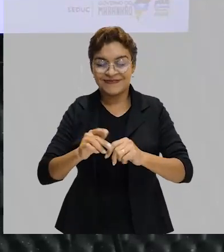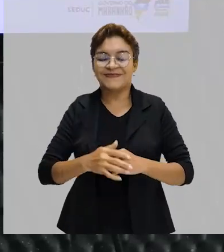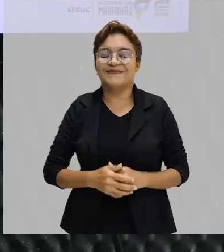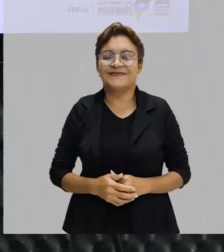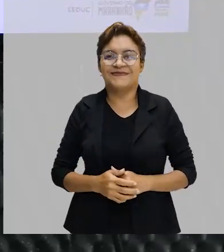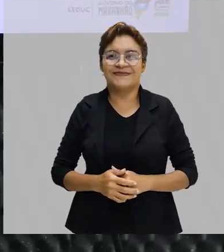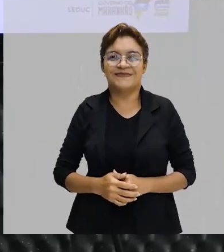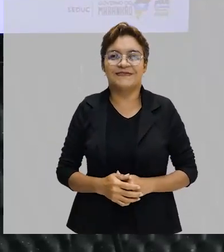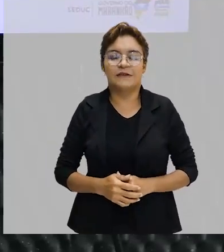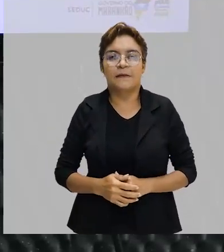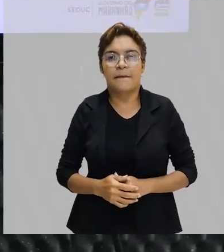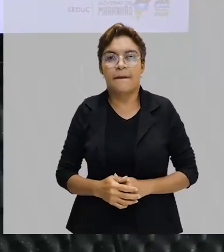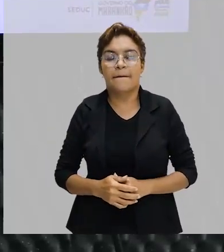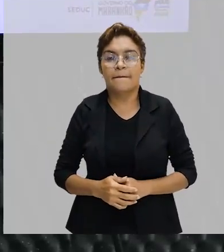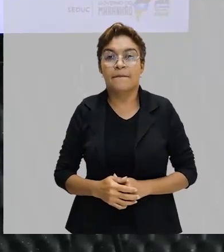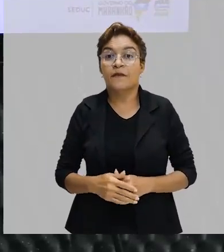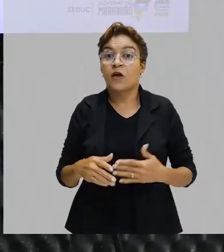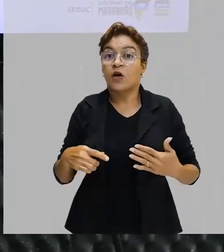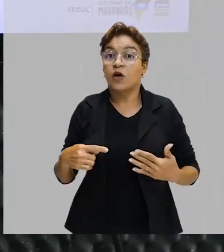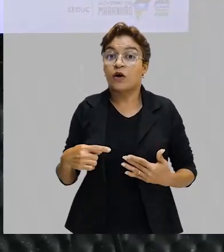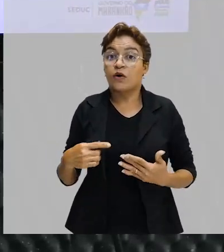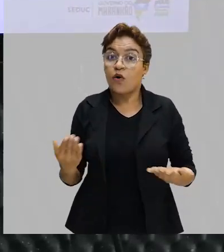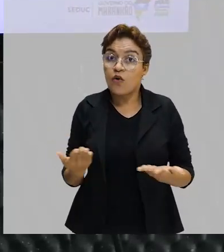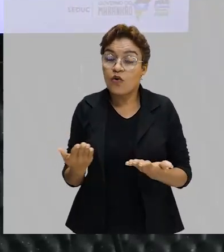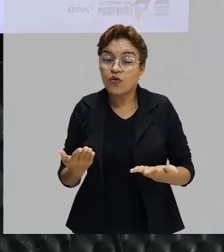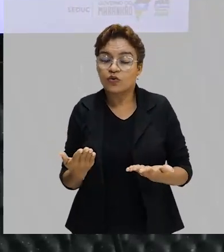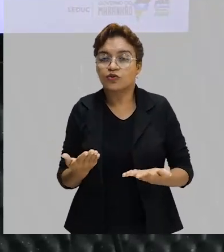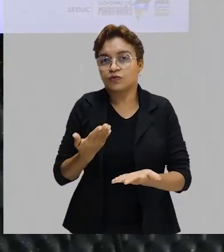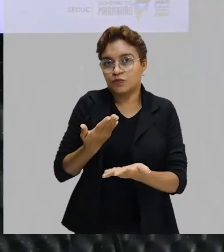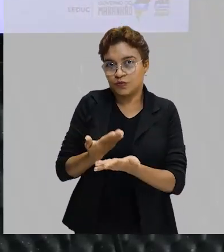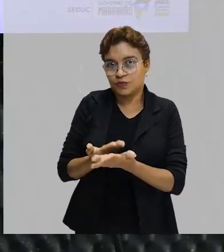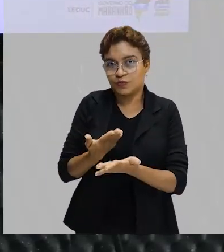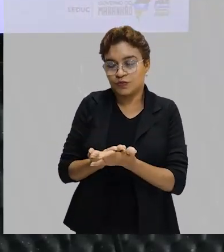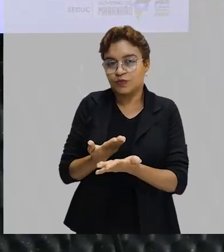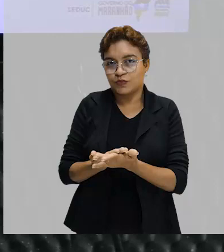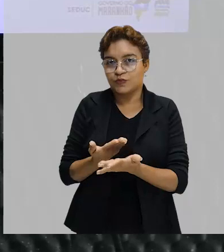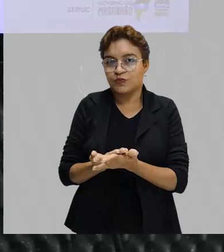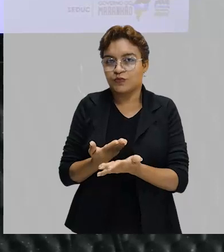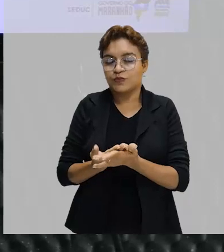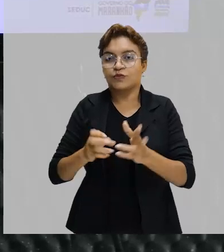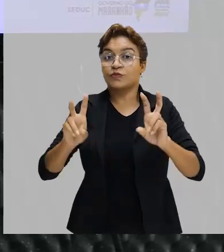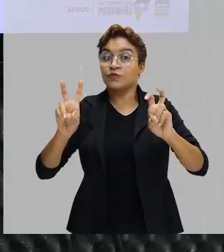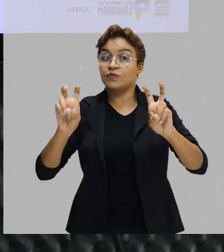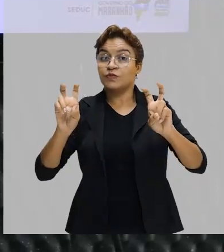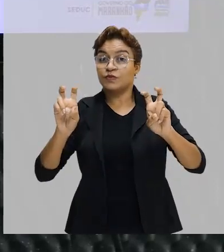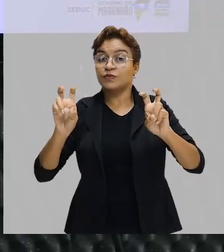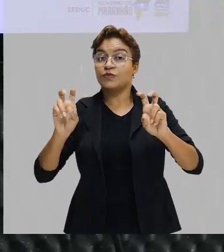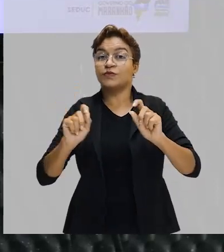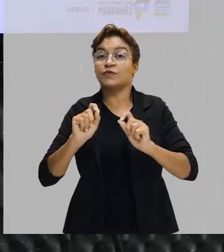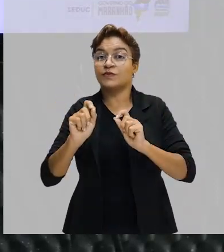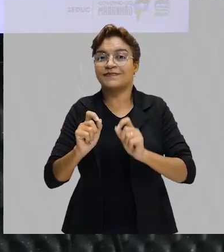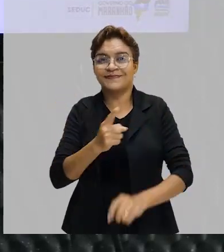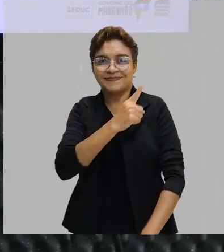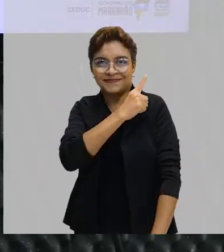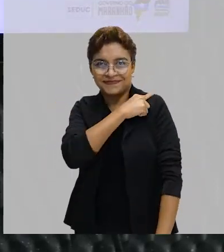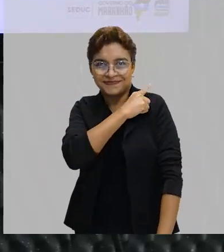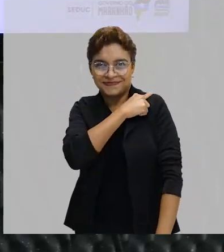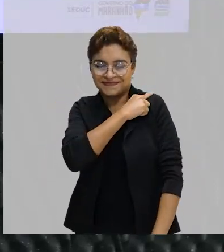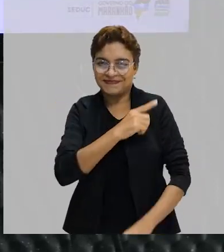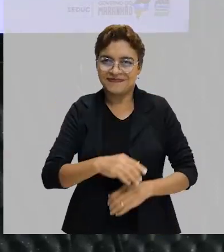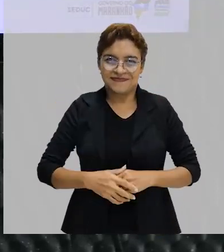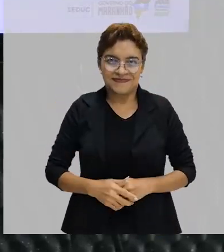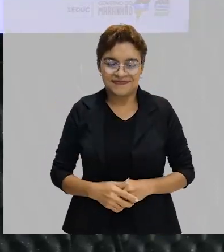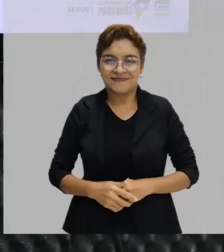Show de bola? Turminha, estamos em um tópico relacionado ao primeiro ano do ensino